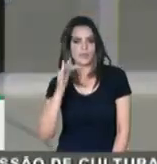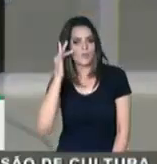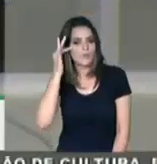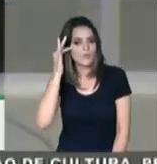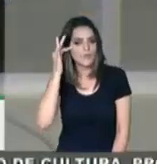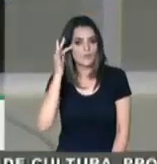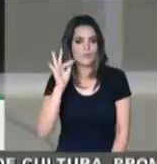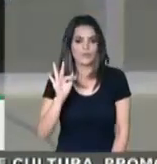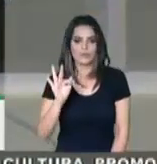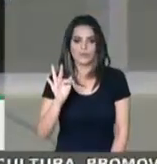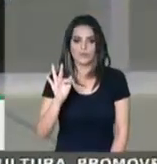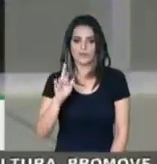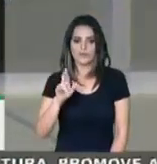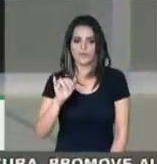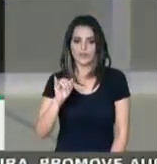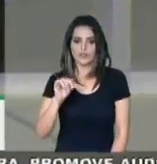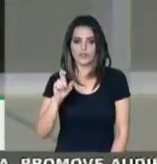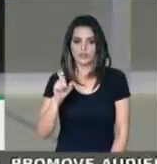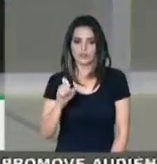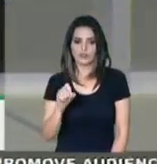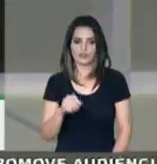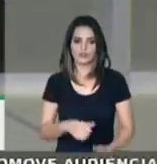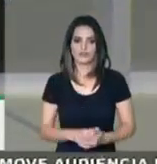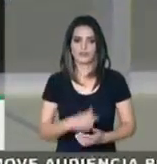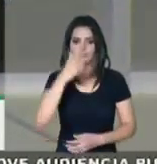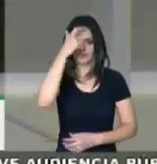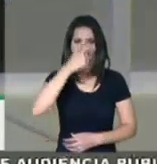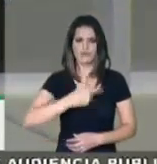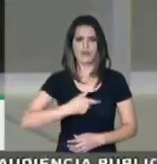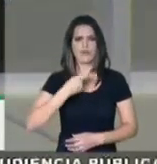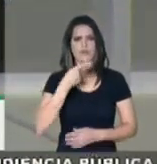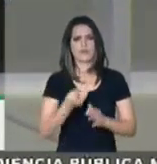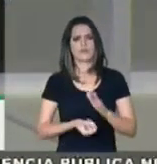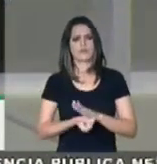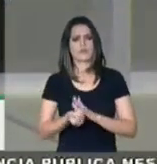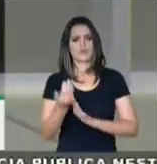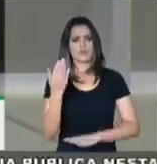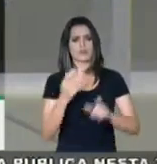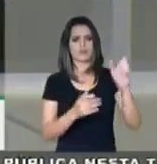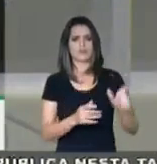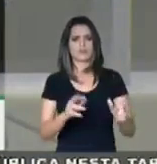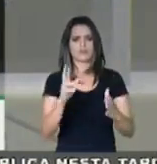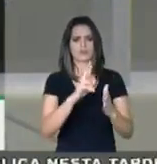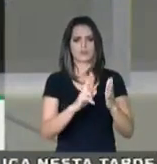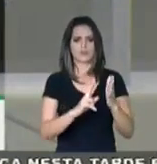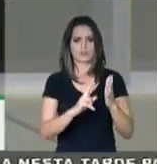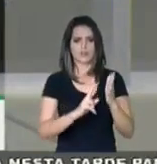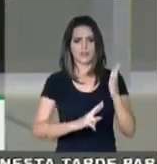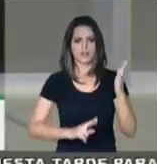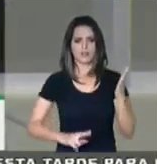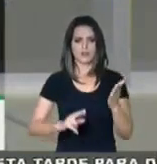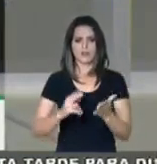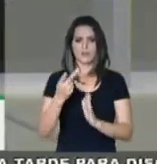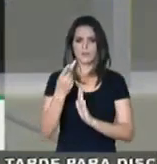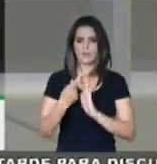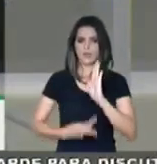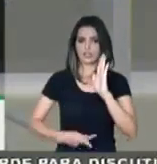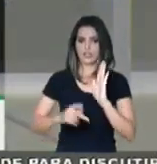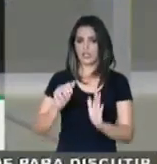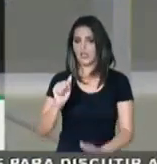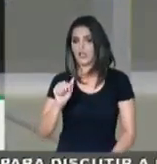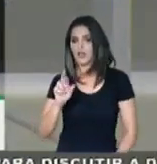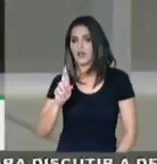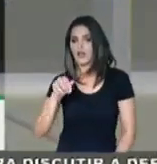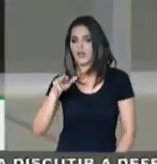Senhor presidente, fui citado aqui inúmeras vezes pelo deputado relator do projeto das armas e quero